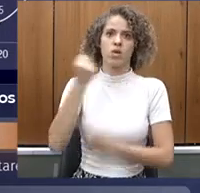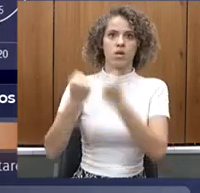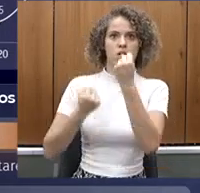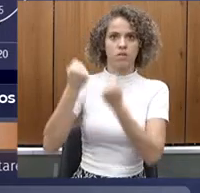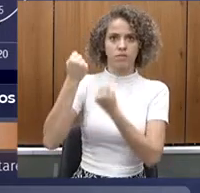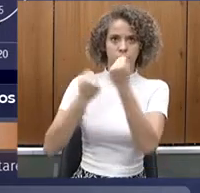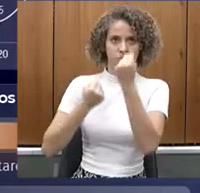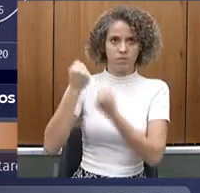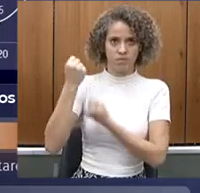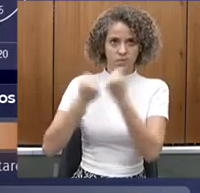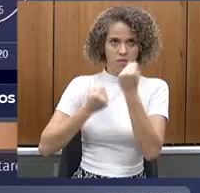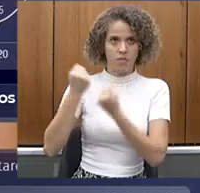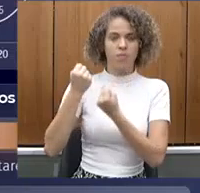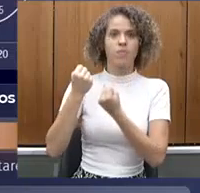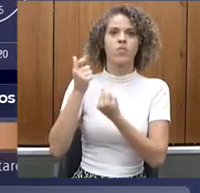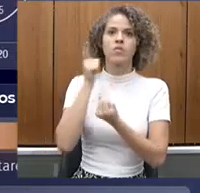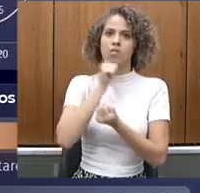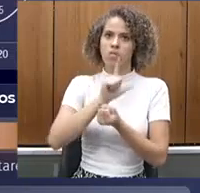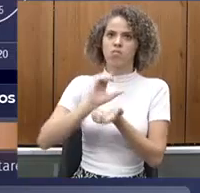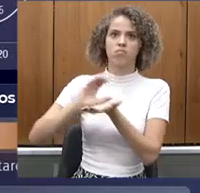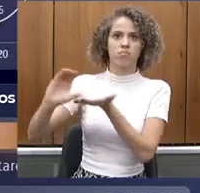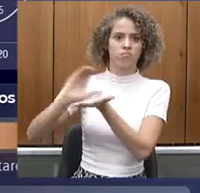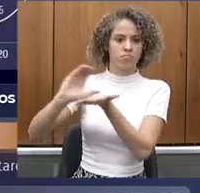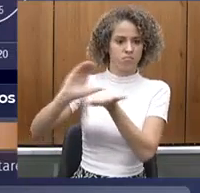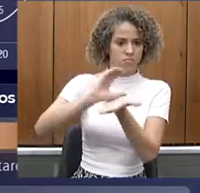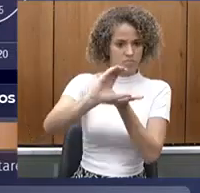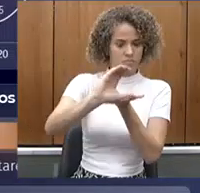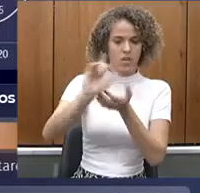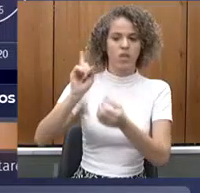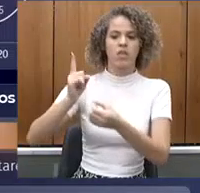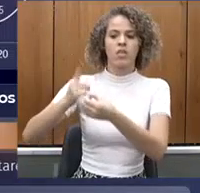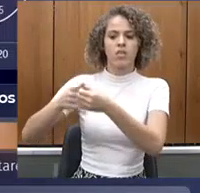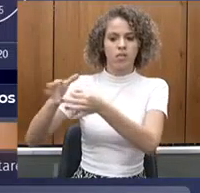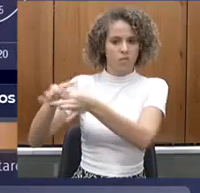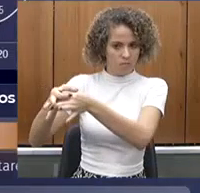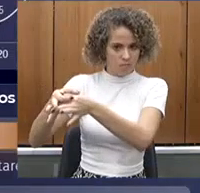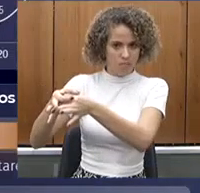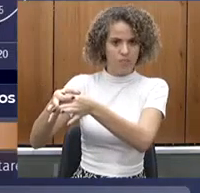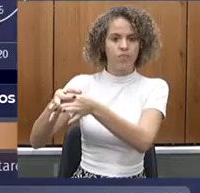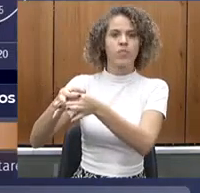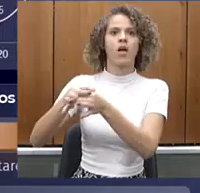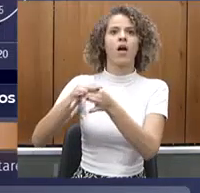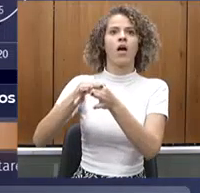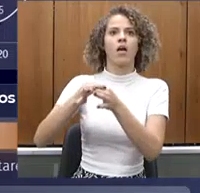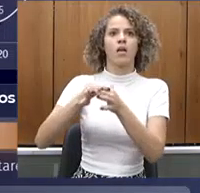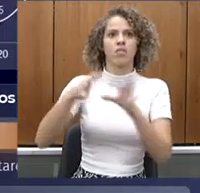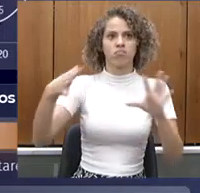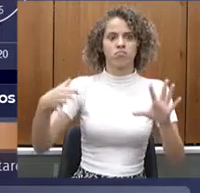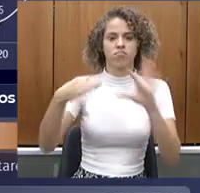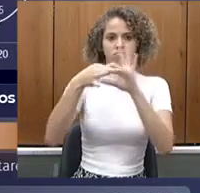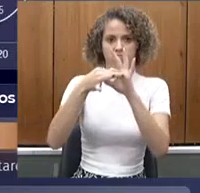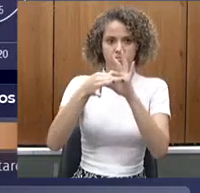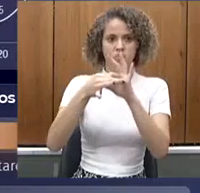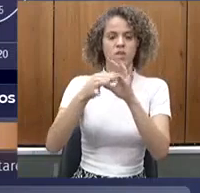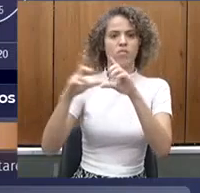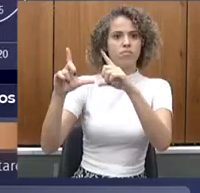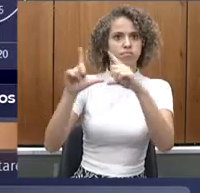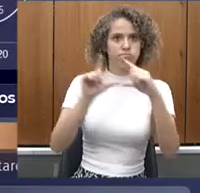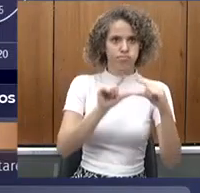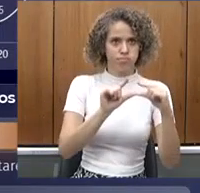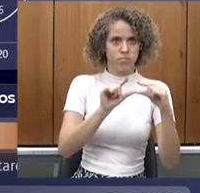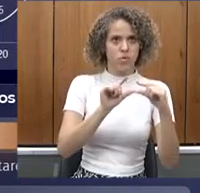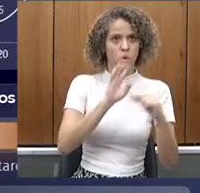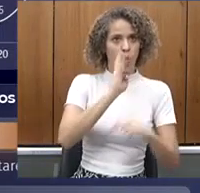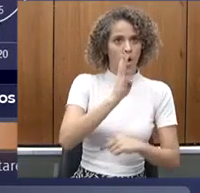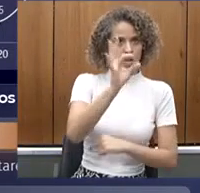adquiridos e distribuída contemplando as unidades do interior Aí renovação da idade da Frota é permitir uma redução aí de 4